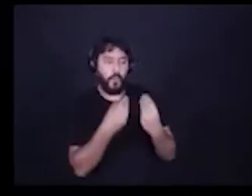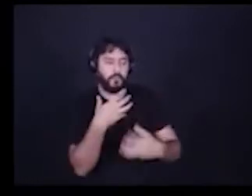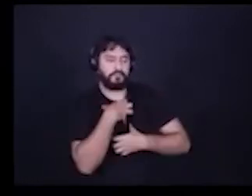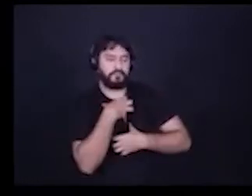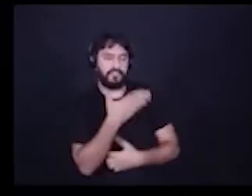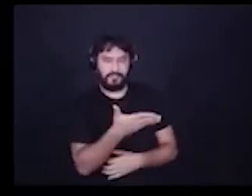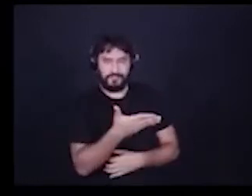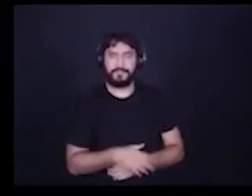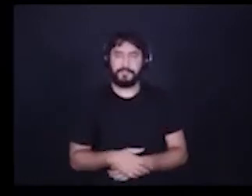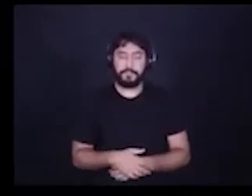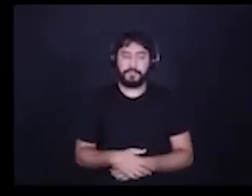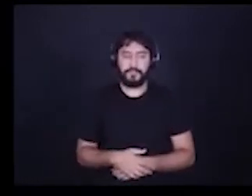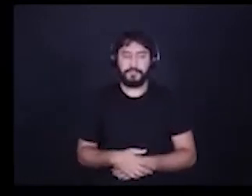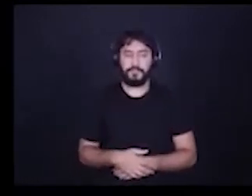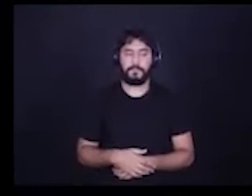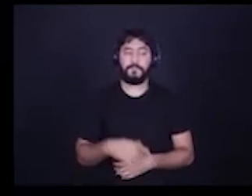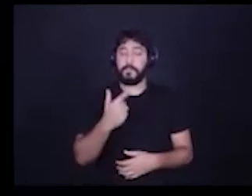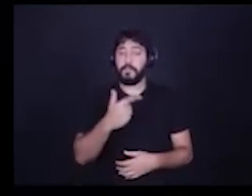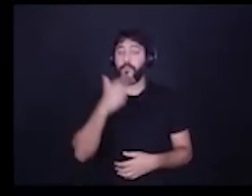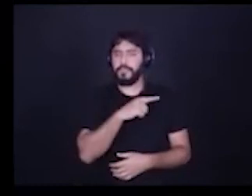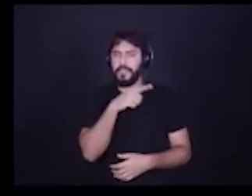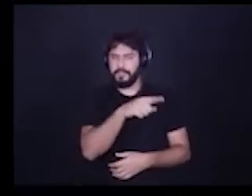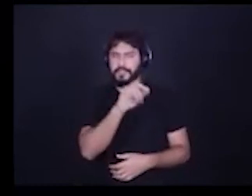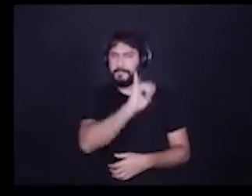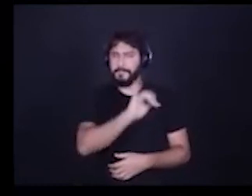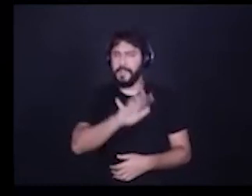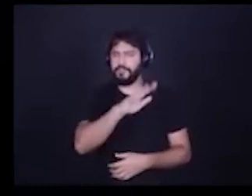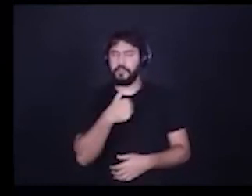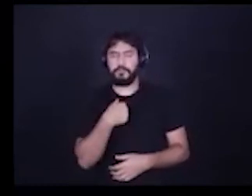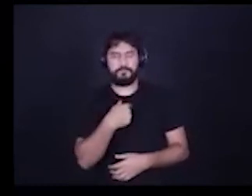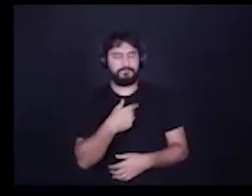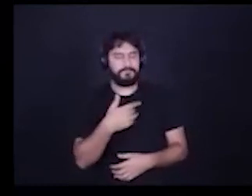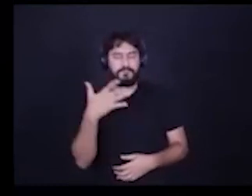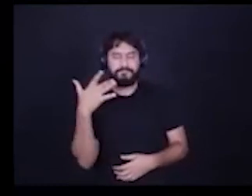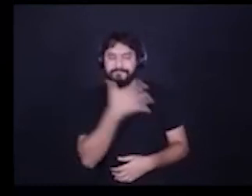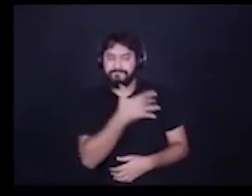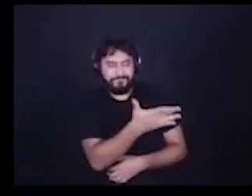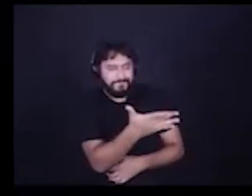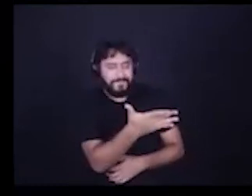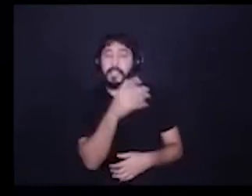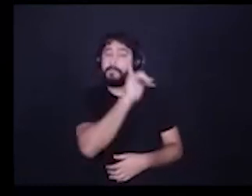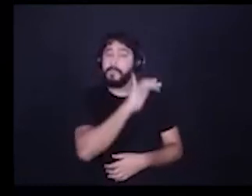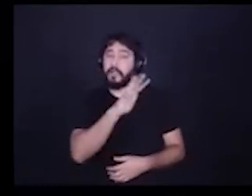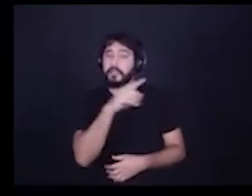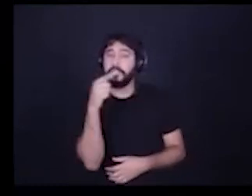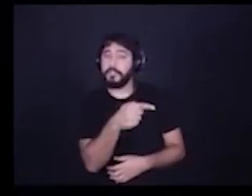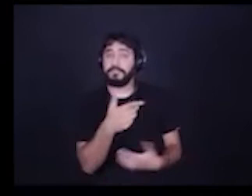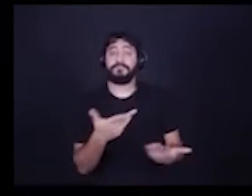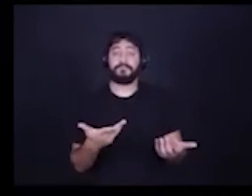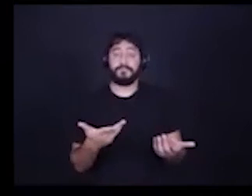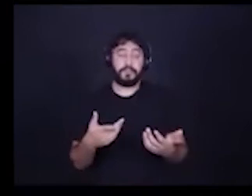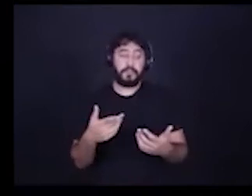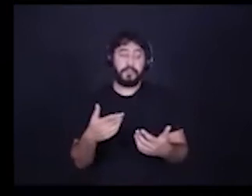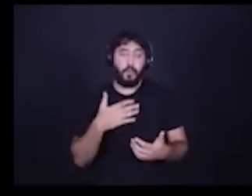E fui chegando nessa imagem, acho que foi a imagem que eu mais gostei desse primeiro processo, né, em que eu consegui